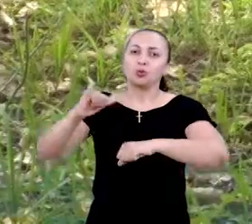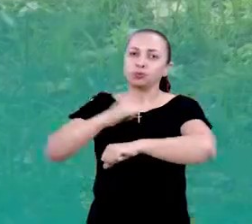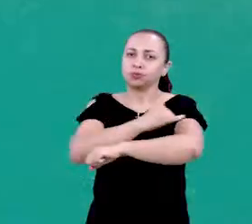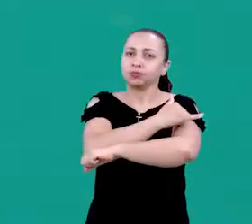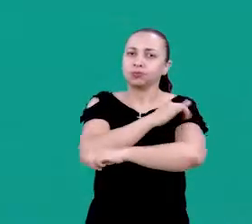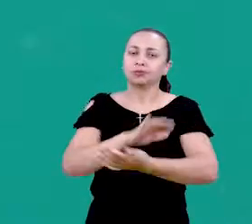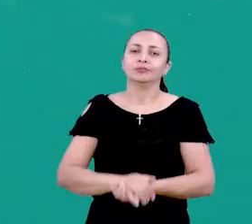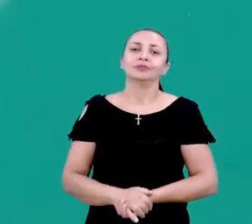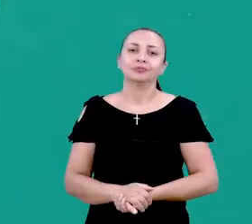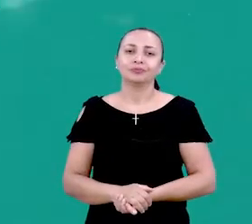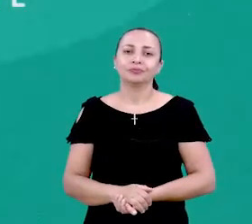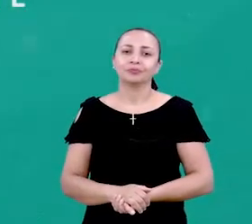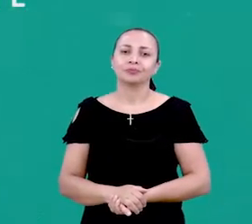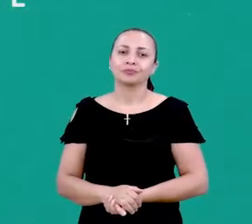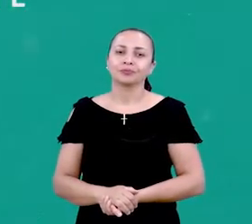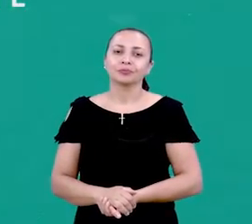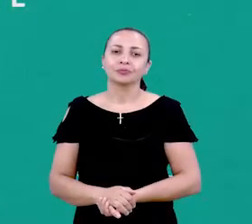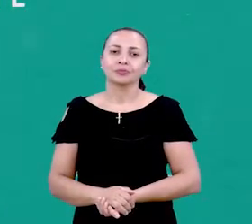obesidade.